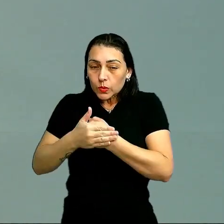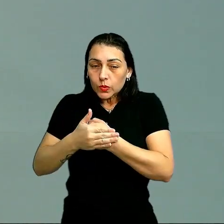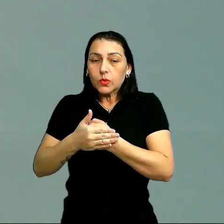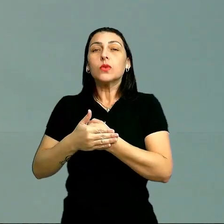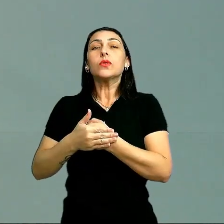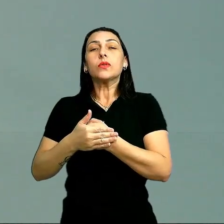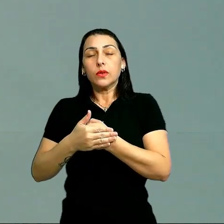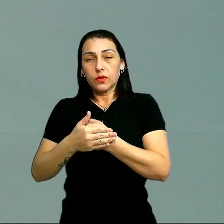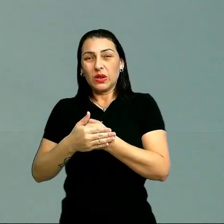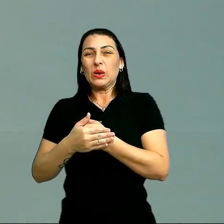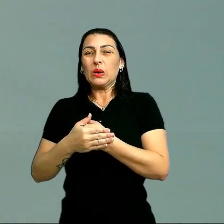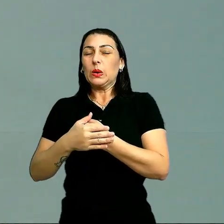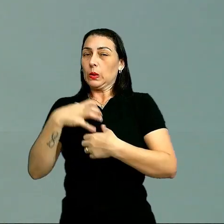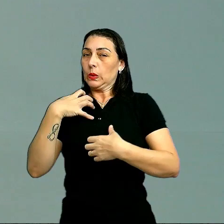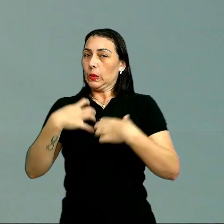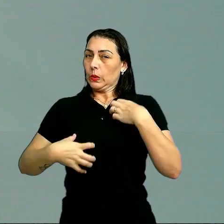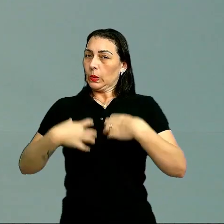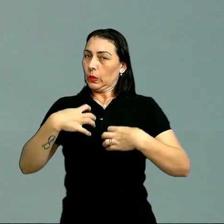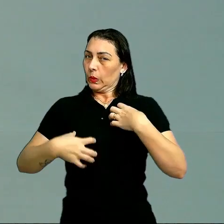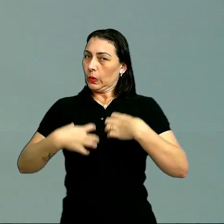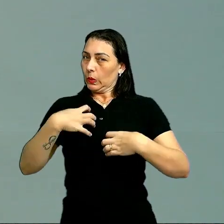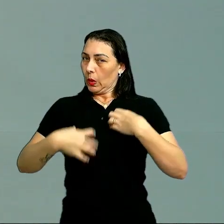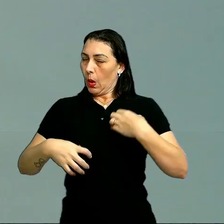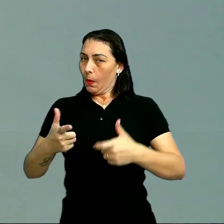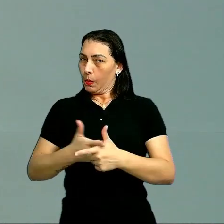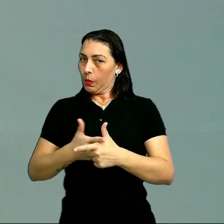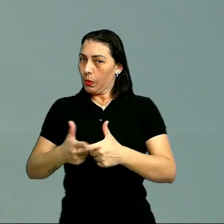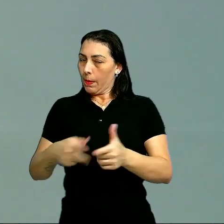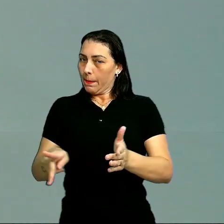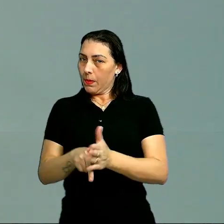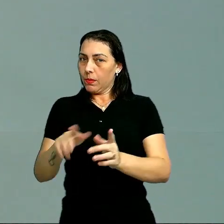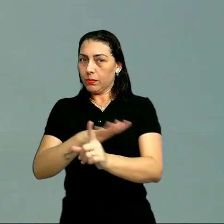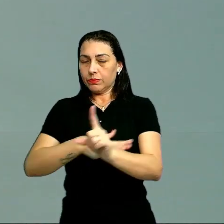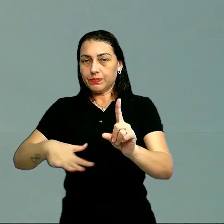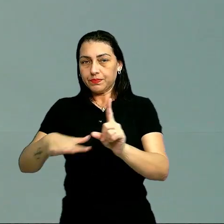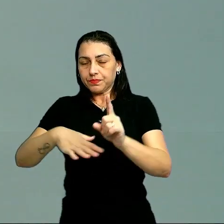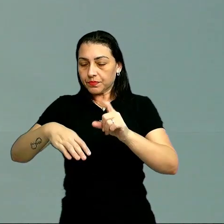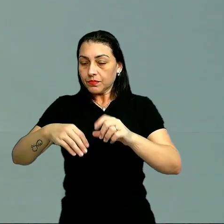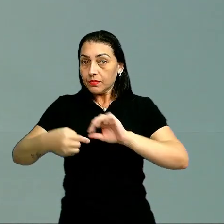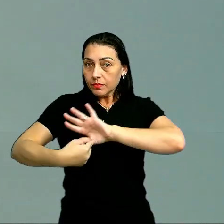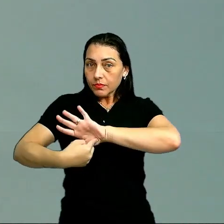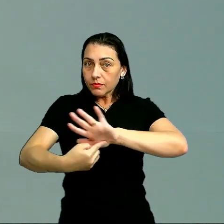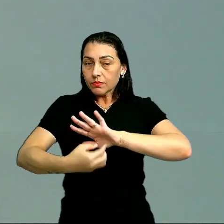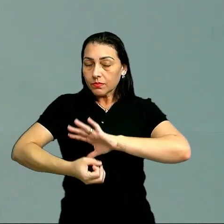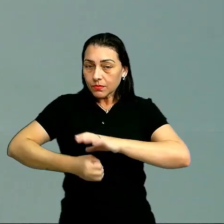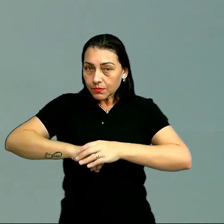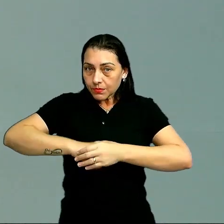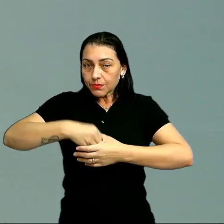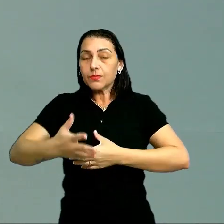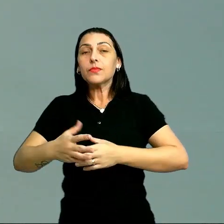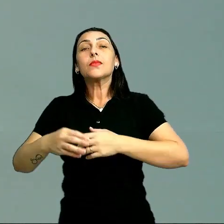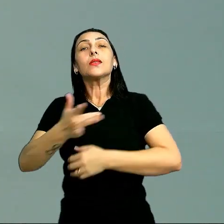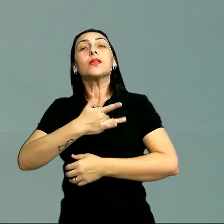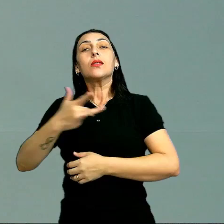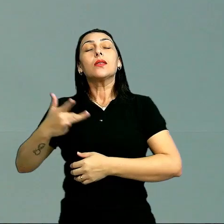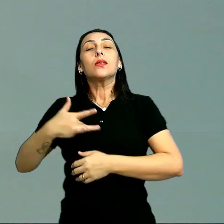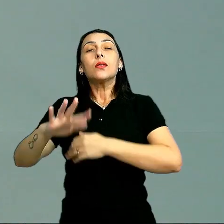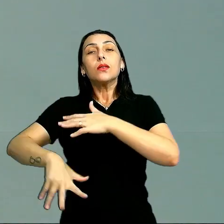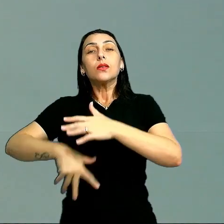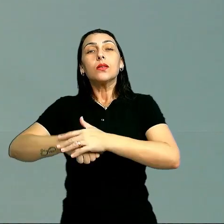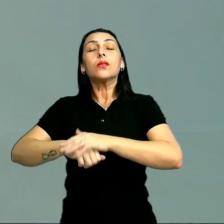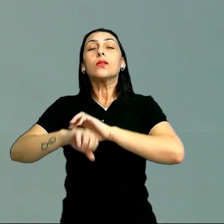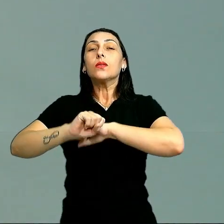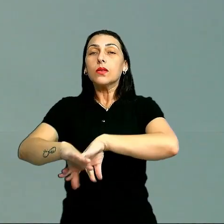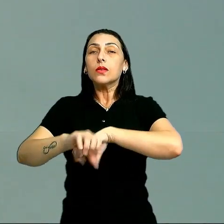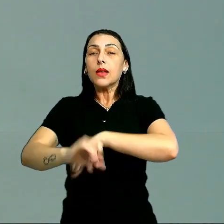e aí, quando estão frustradas com alguma coisa, algum problema da sociedade, educação, saúde, corrupção,